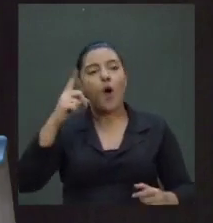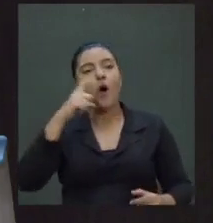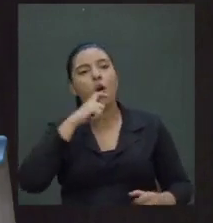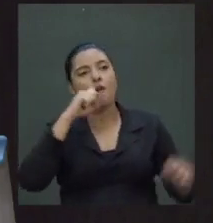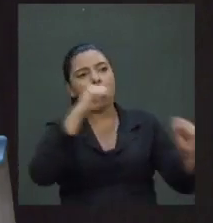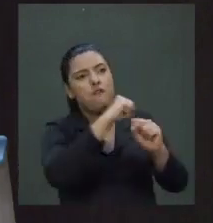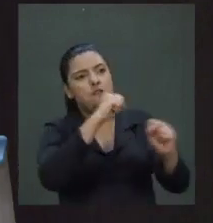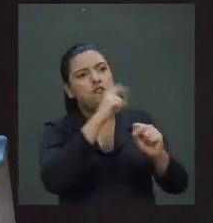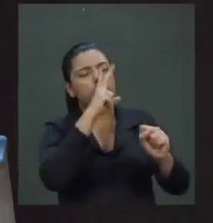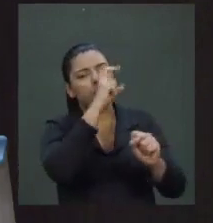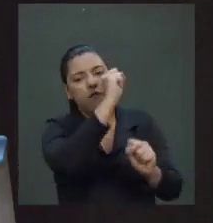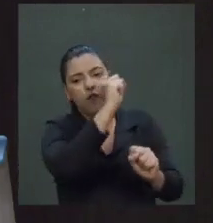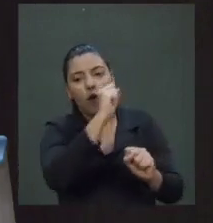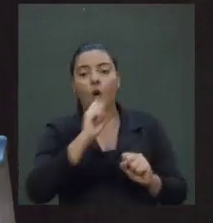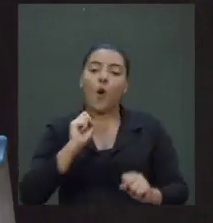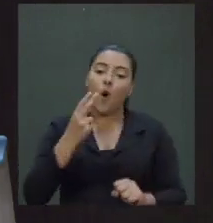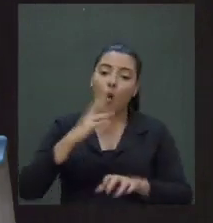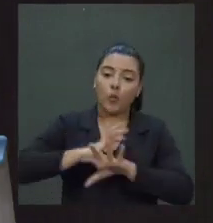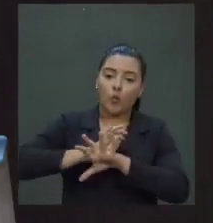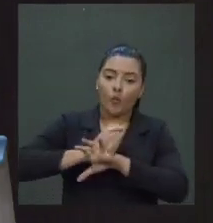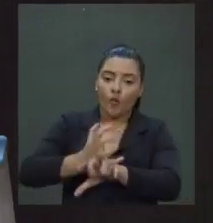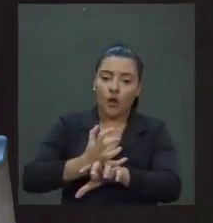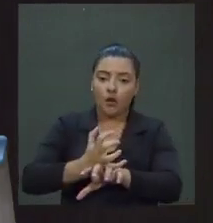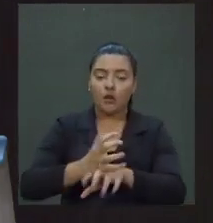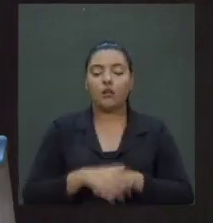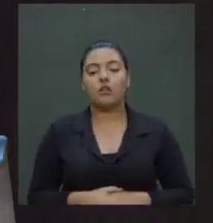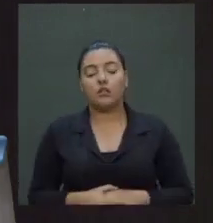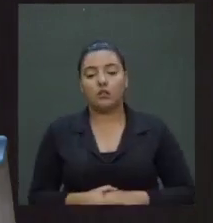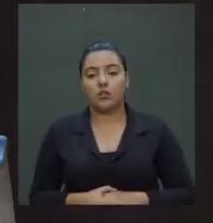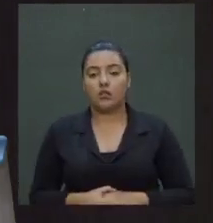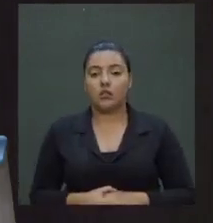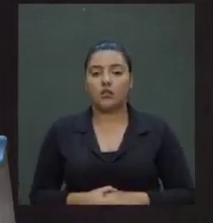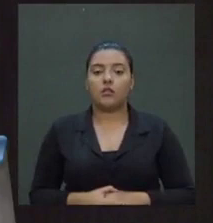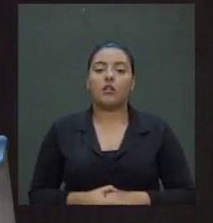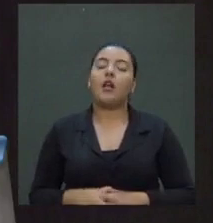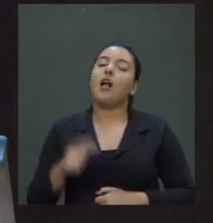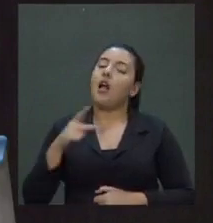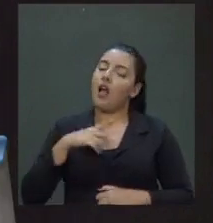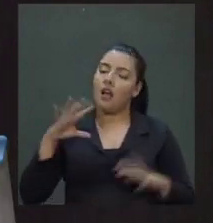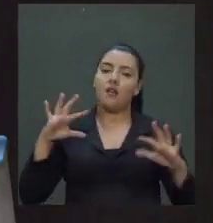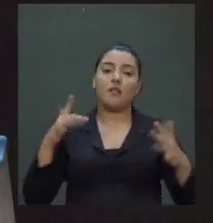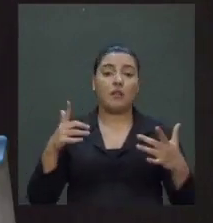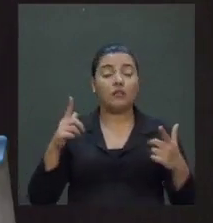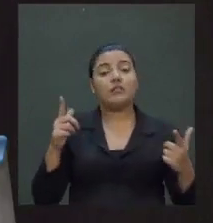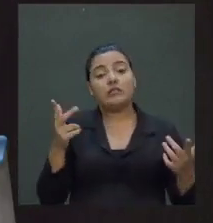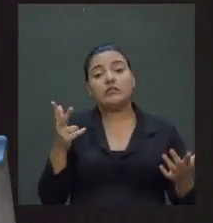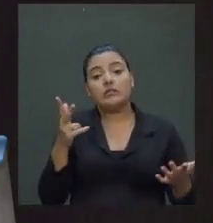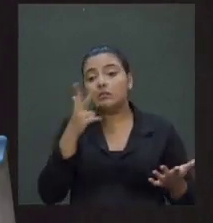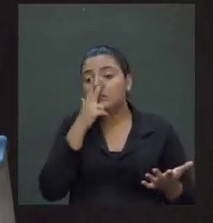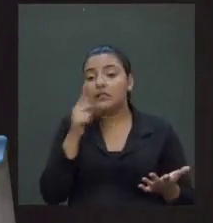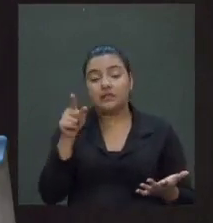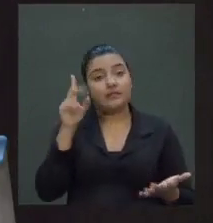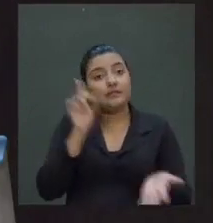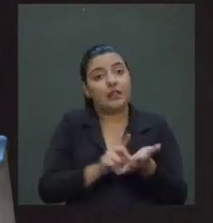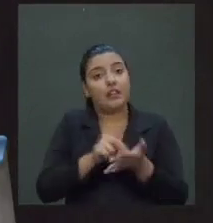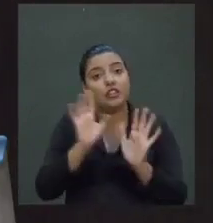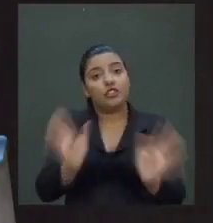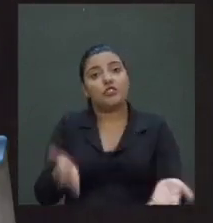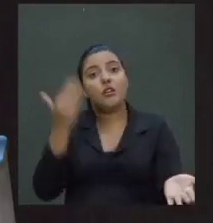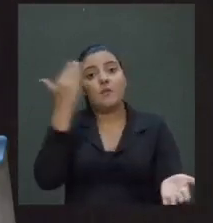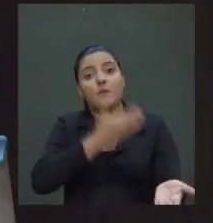partes, ou de extremas secas em áreas semiáridas, é um fato irrefutável